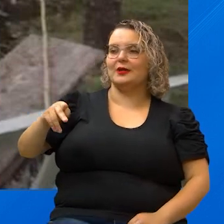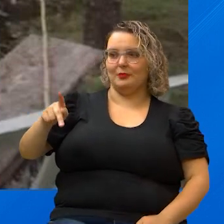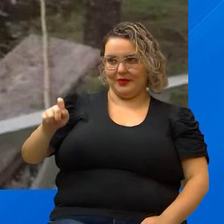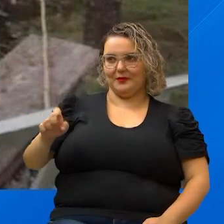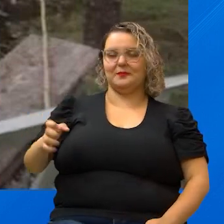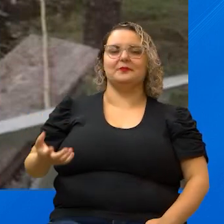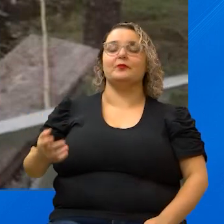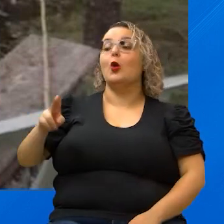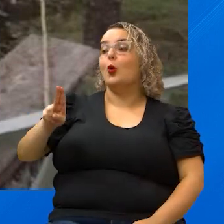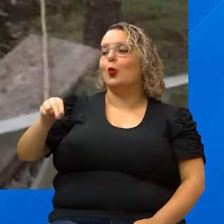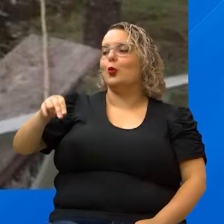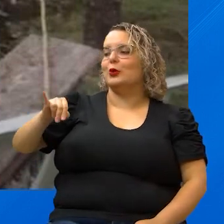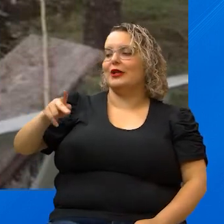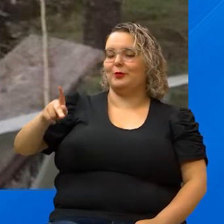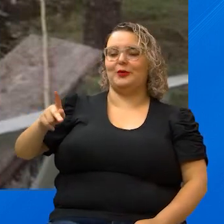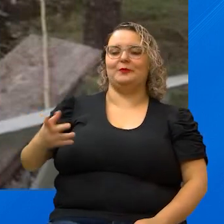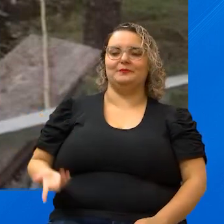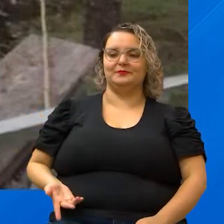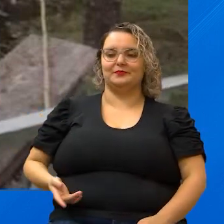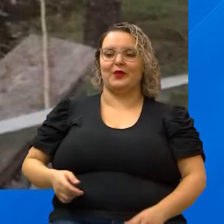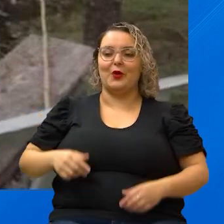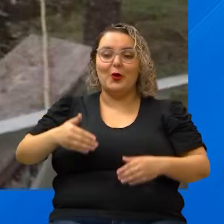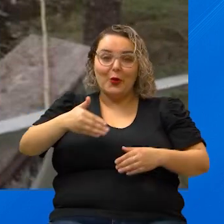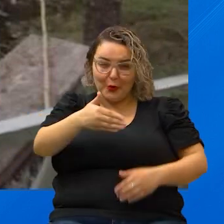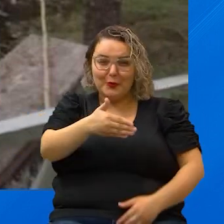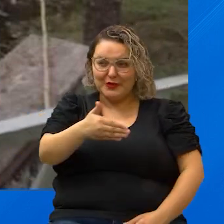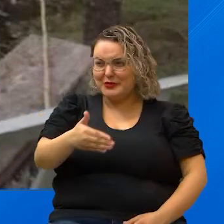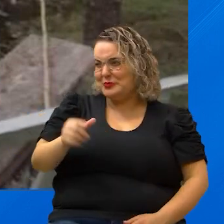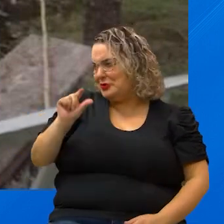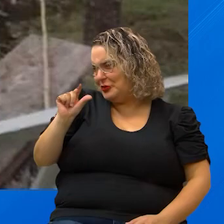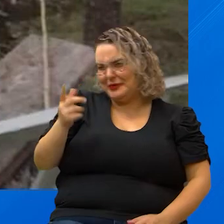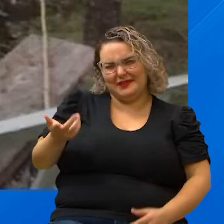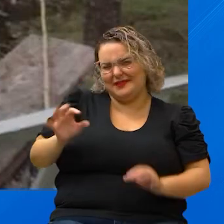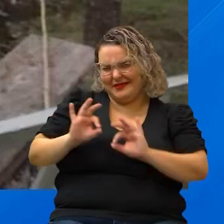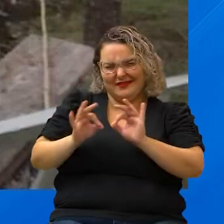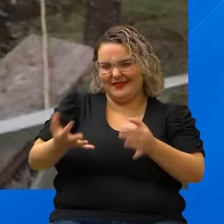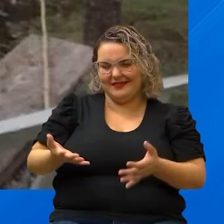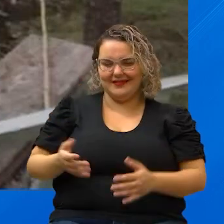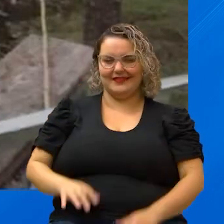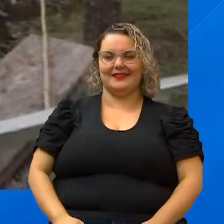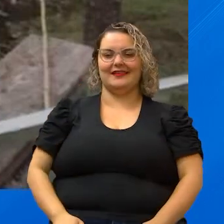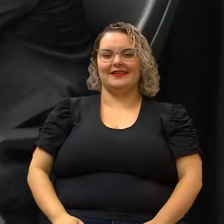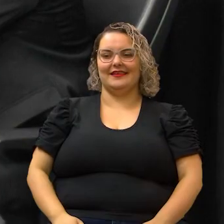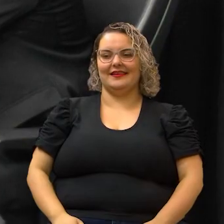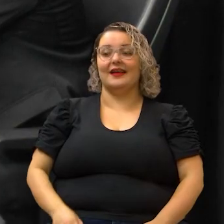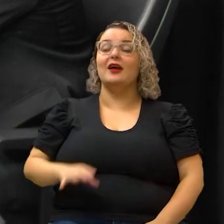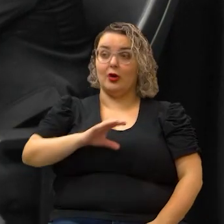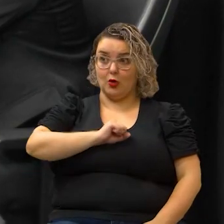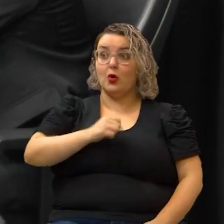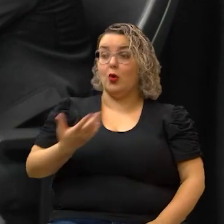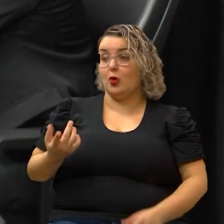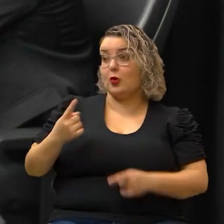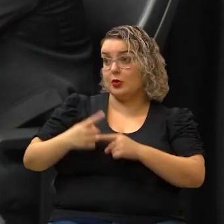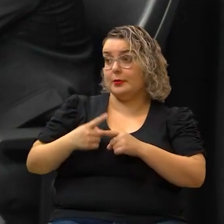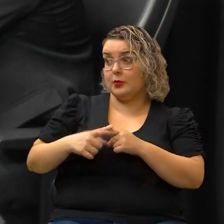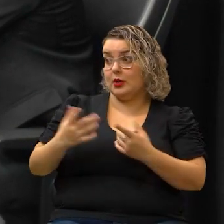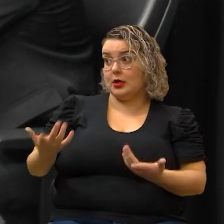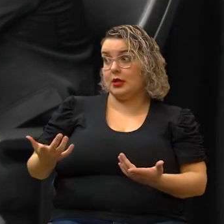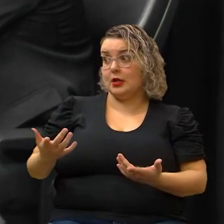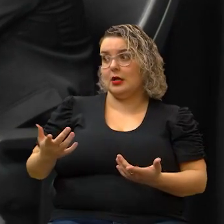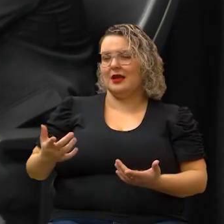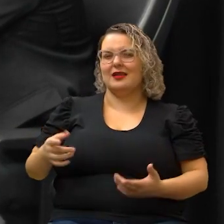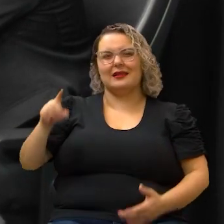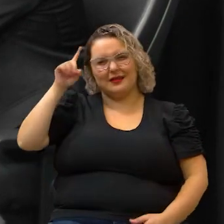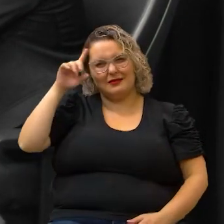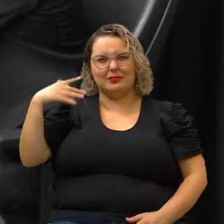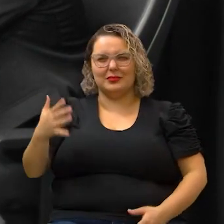ali. Legal. Olha o peixinho aí, é lambarizinho. Lambarizinho, é tudo né? coisa pequenininha. Bom. E a gente também... Eu gosto, porque é bom você